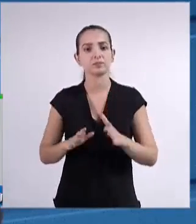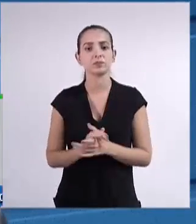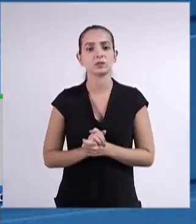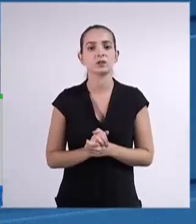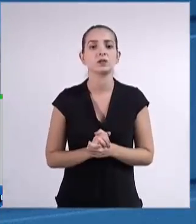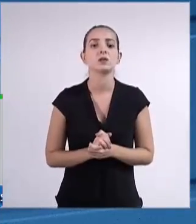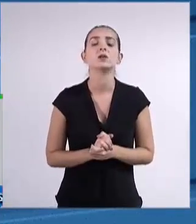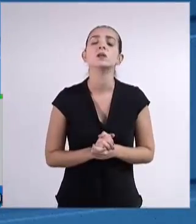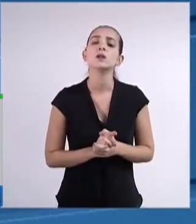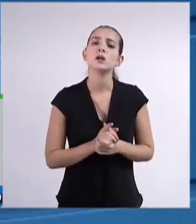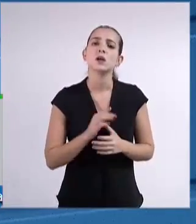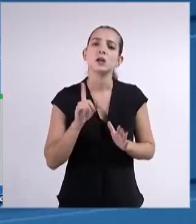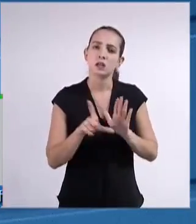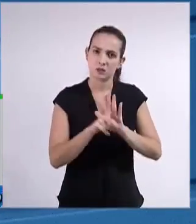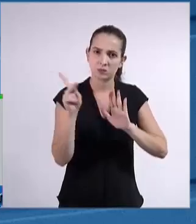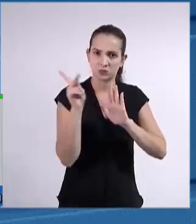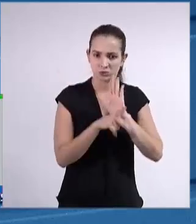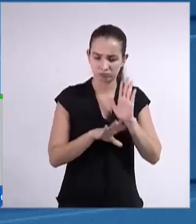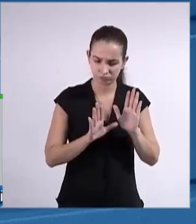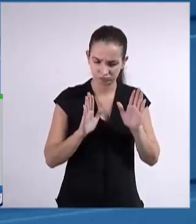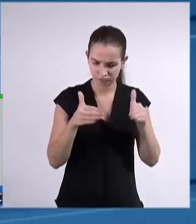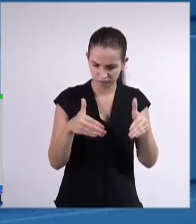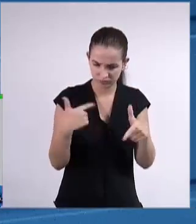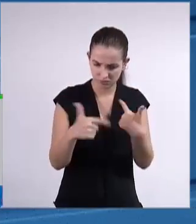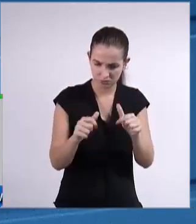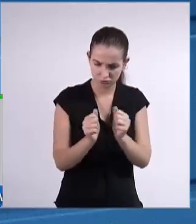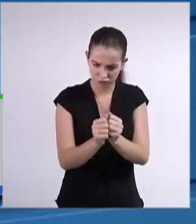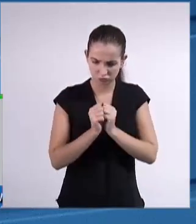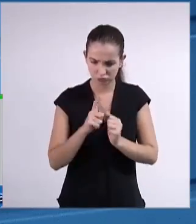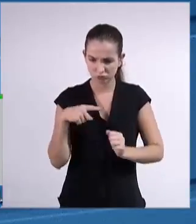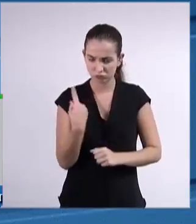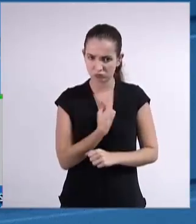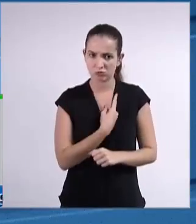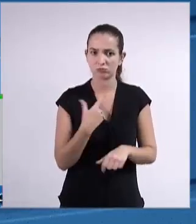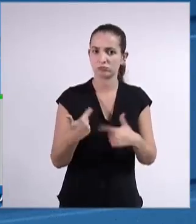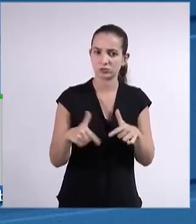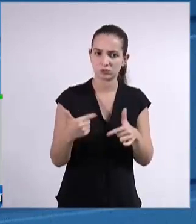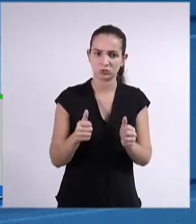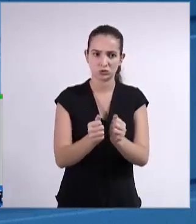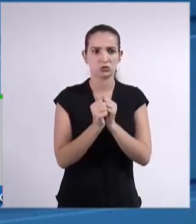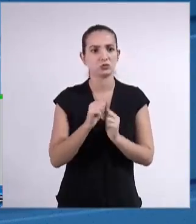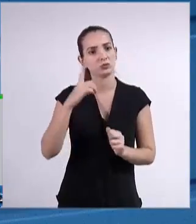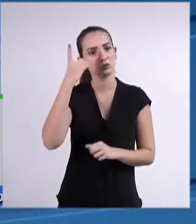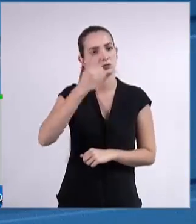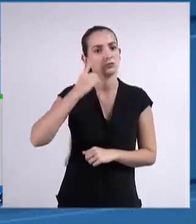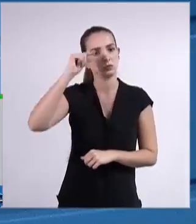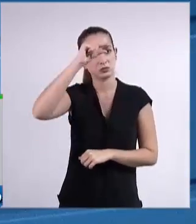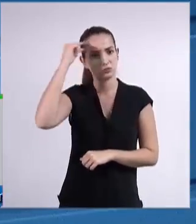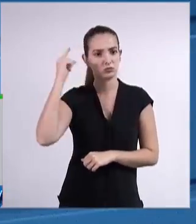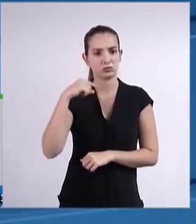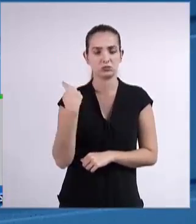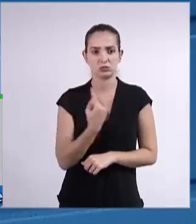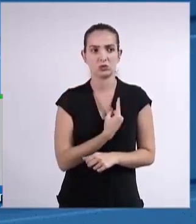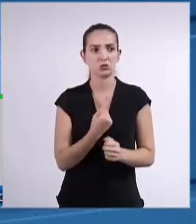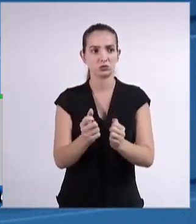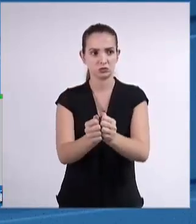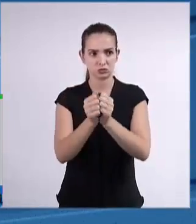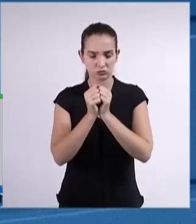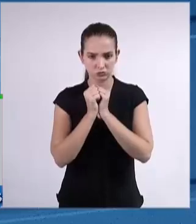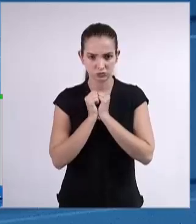Esse projeto de lei foi trabalhado pelo nosso gabinete, incorporado pelo deputado Herculano Borges. Estivemos juntos